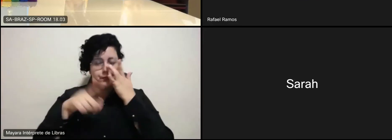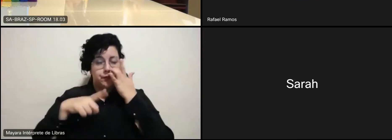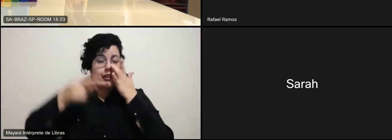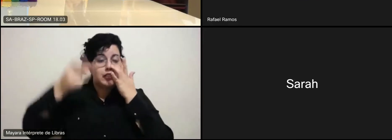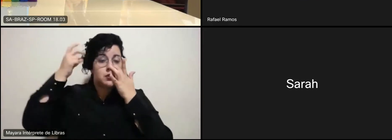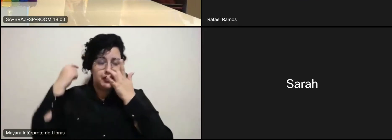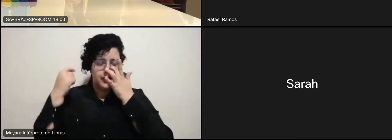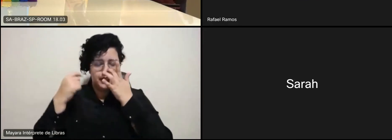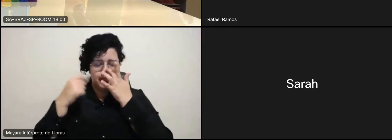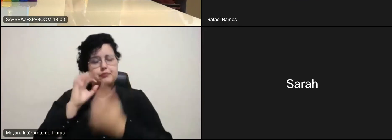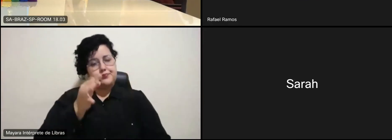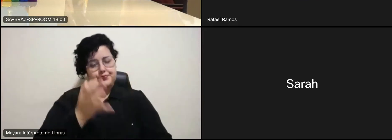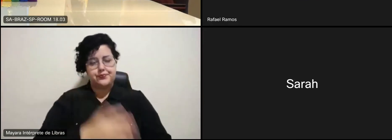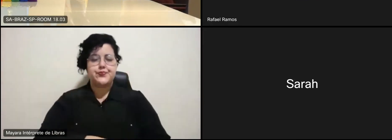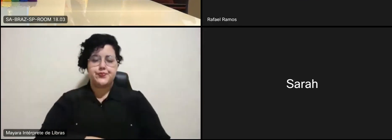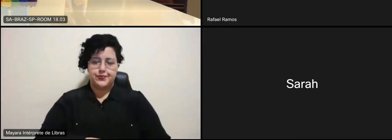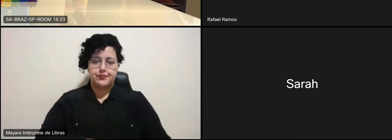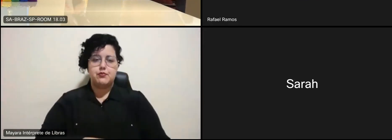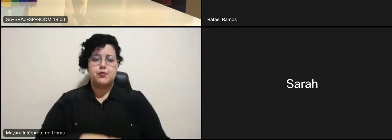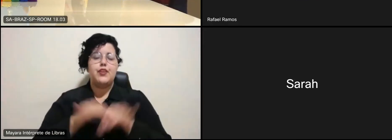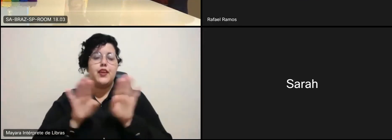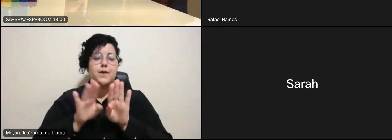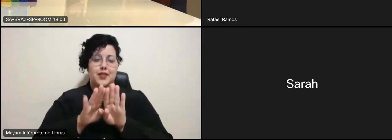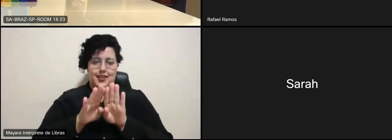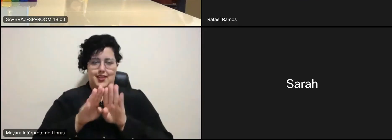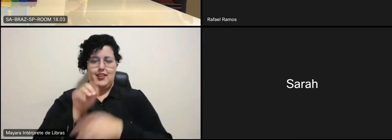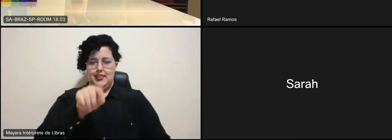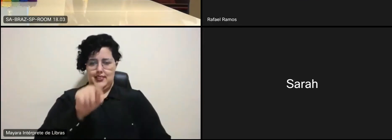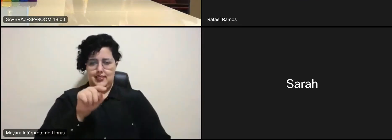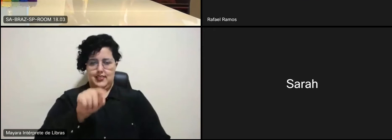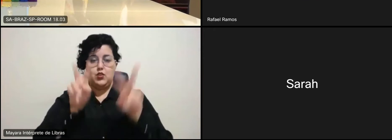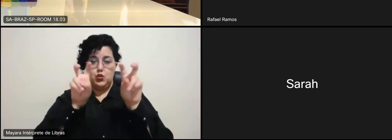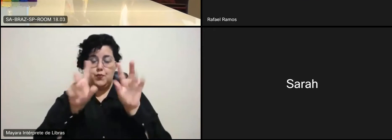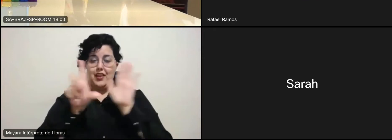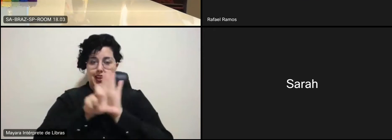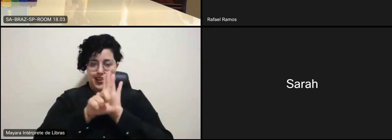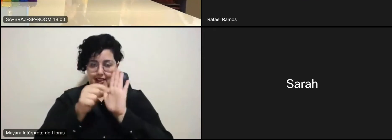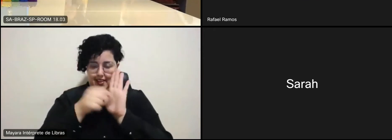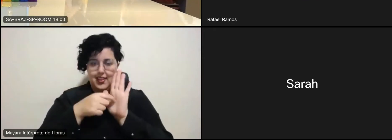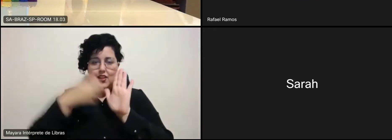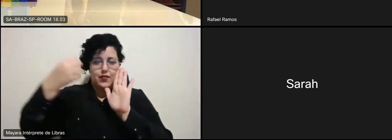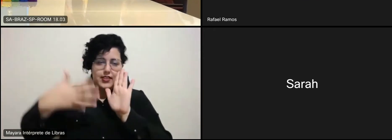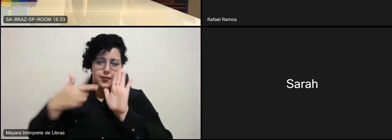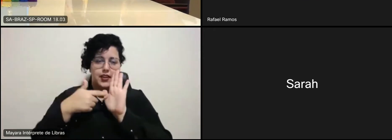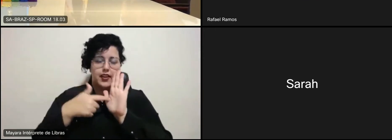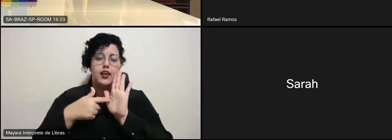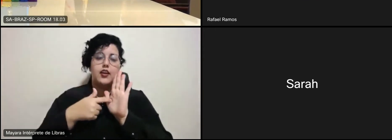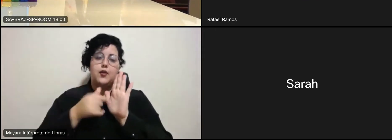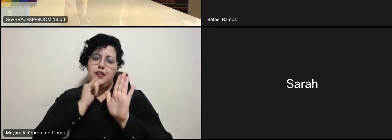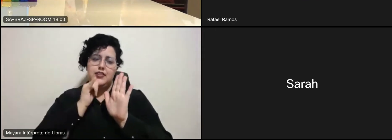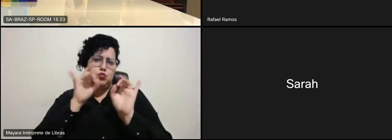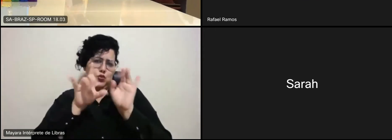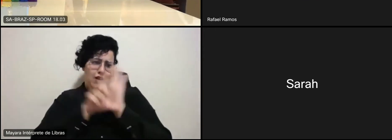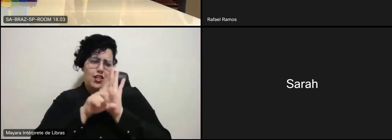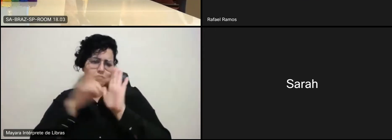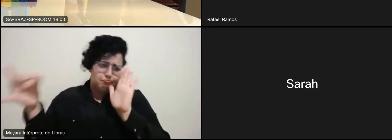Enfim. É. E aí, entrando aí diretamente na lei, né? Porque não dá para falar de lei, né? A gente falar preto no branco, a lei